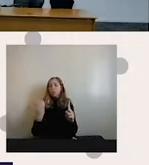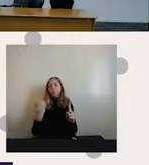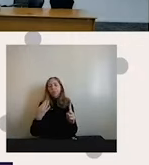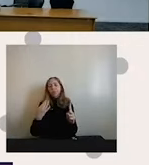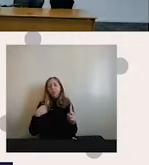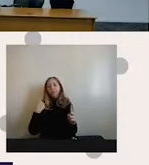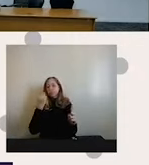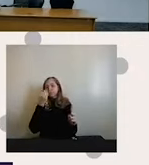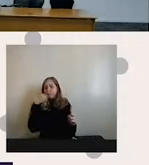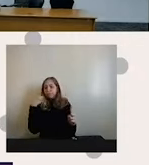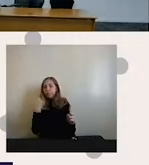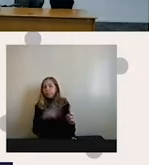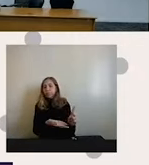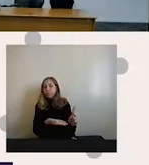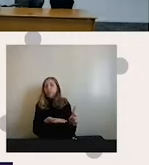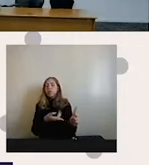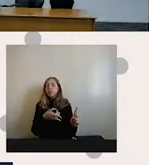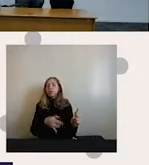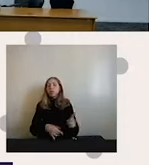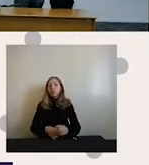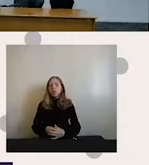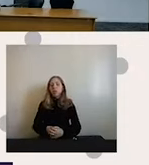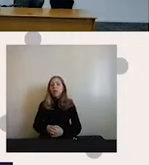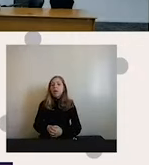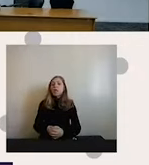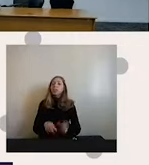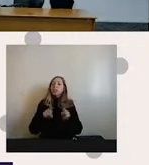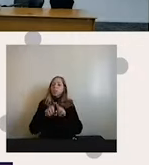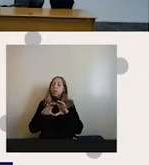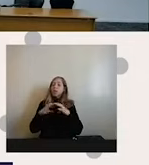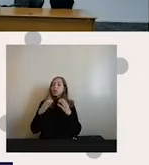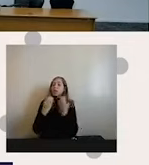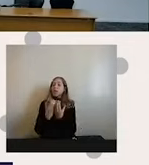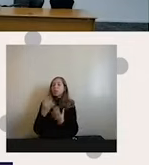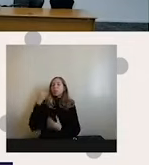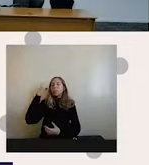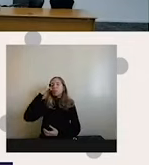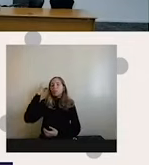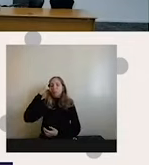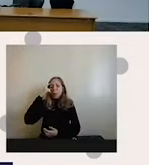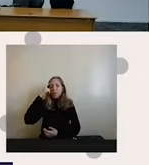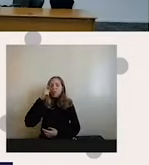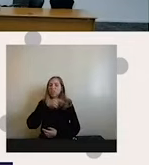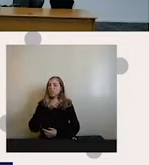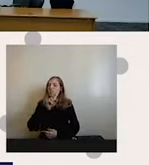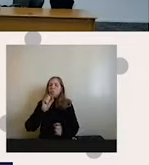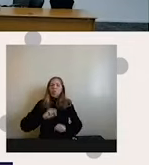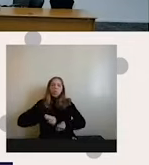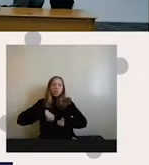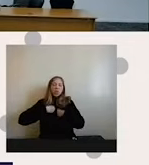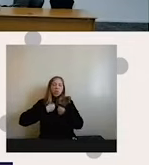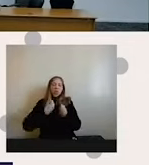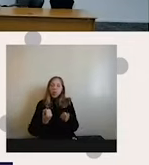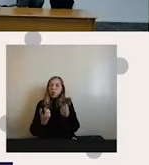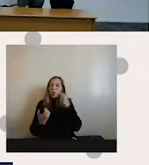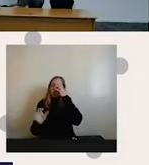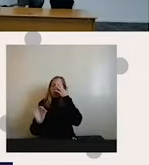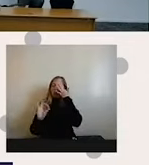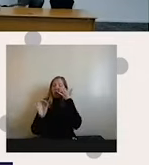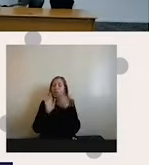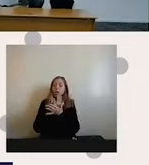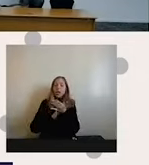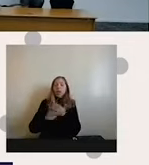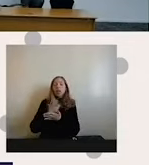A comunidade tende a achar que se esforça de menos, que a geração mimimi. Nós